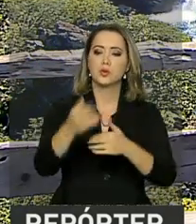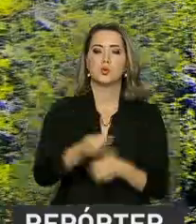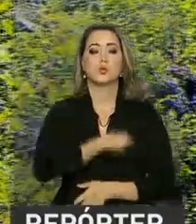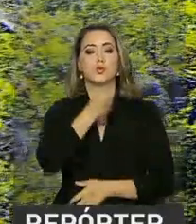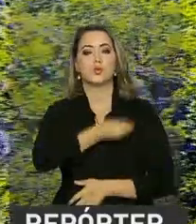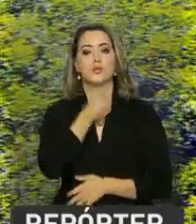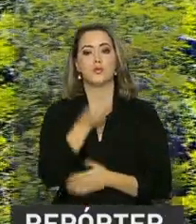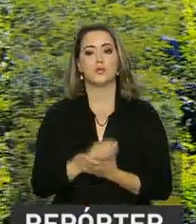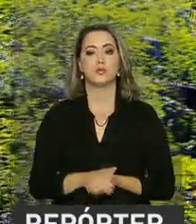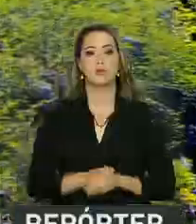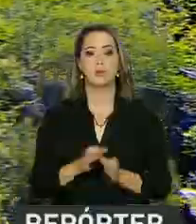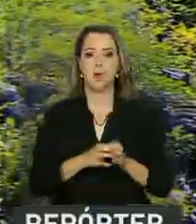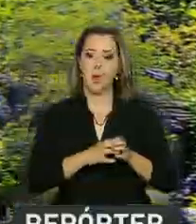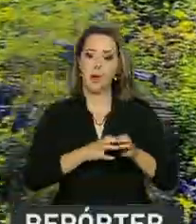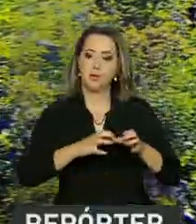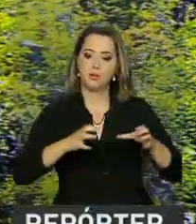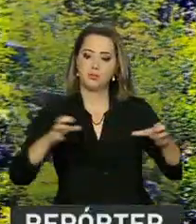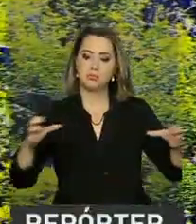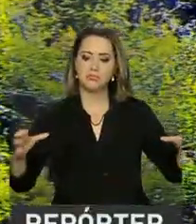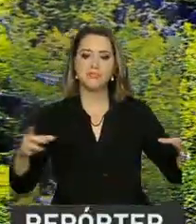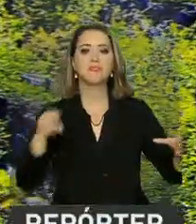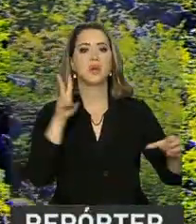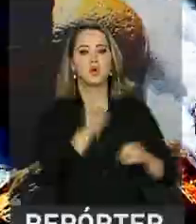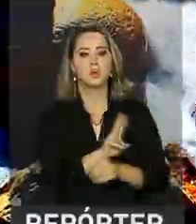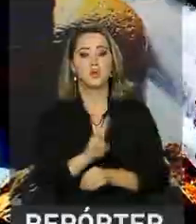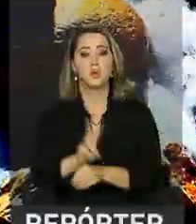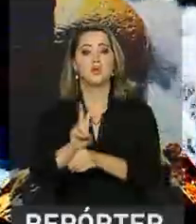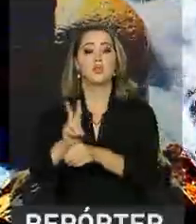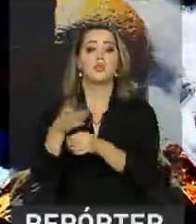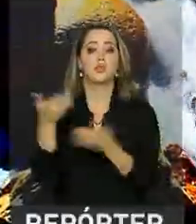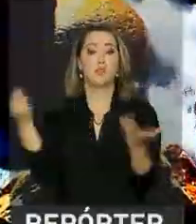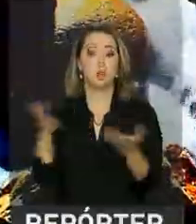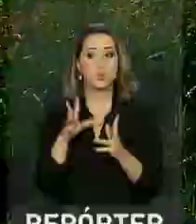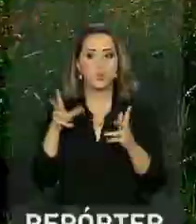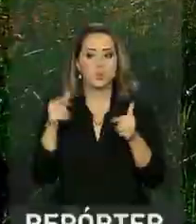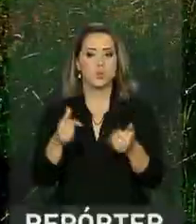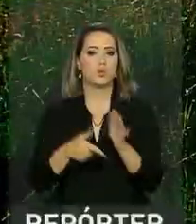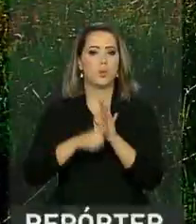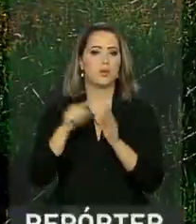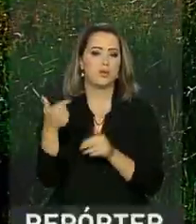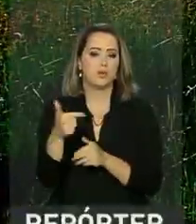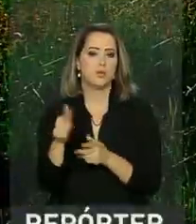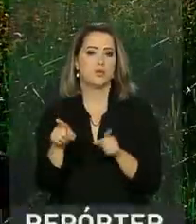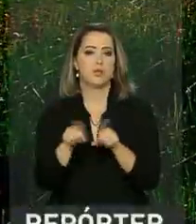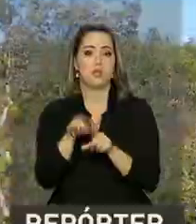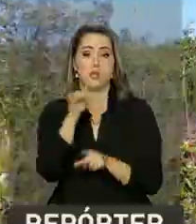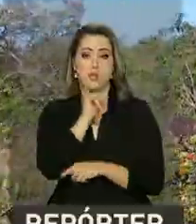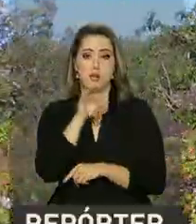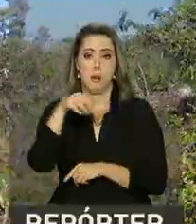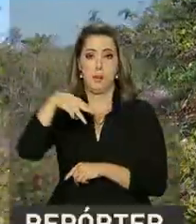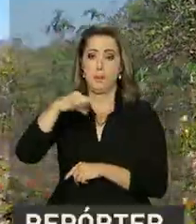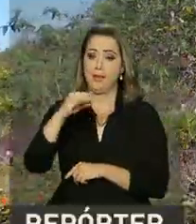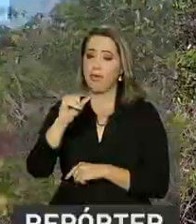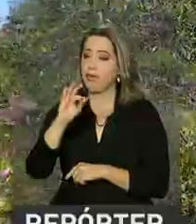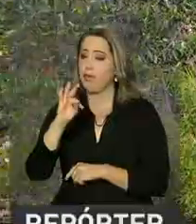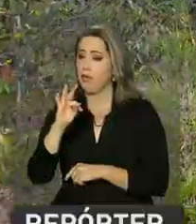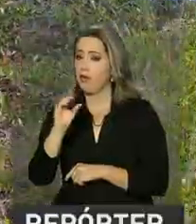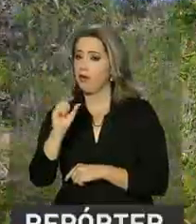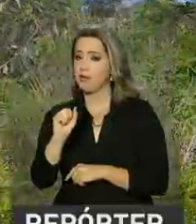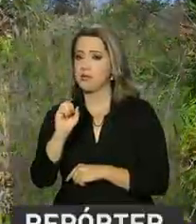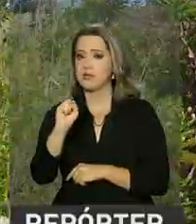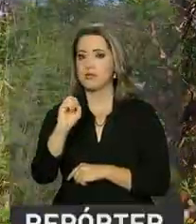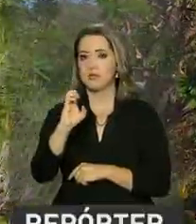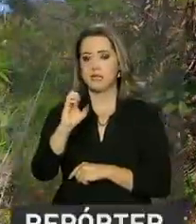vida com ampliação o parque passa a proteger ecossistemas que não estavam protegidos como as matas secas e aumenta o espaço de